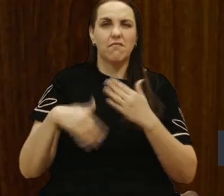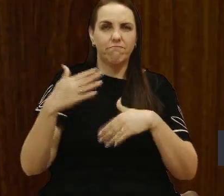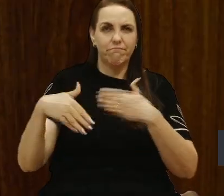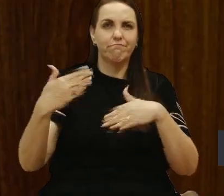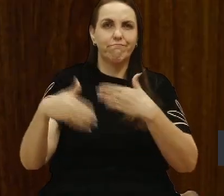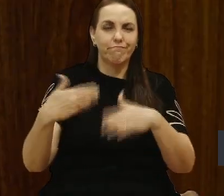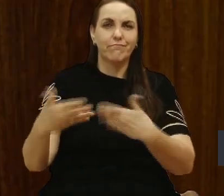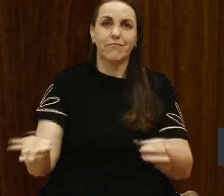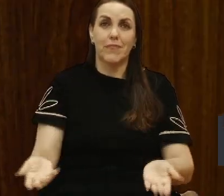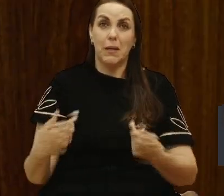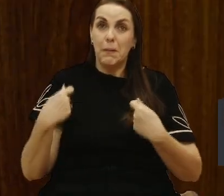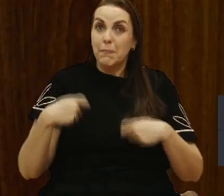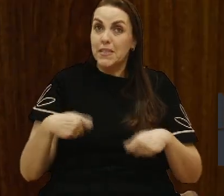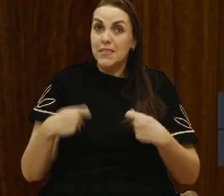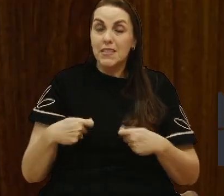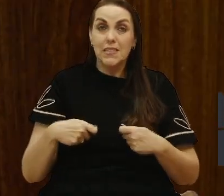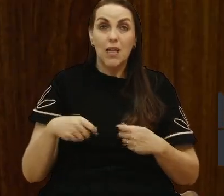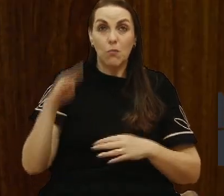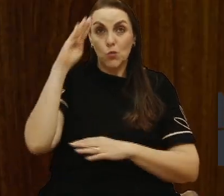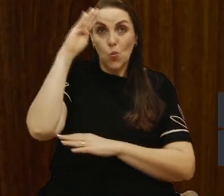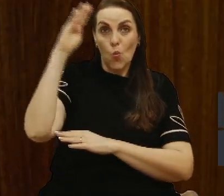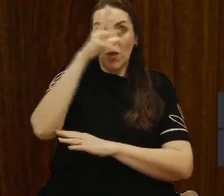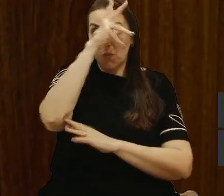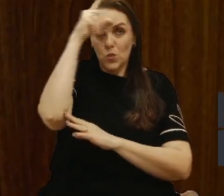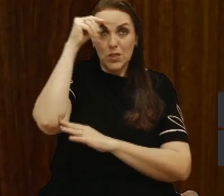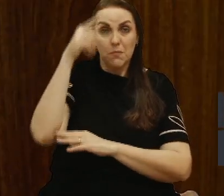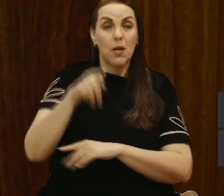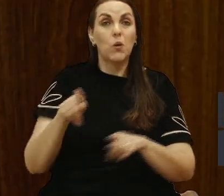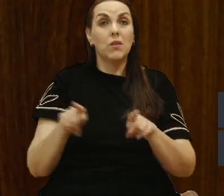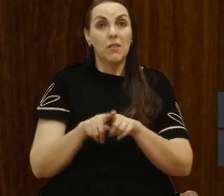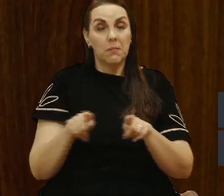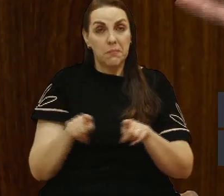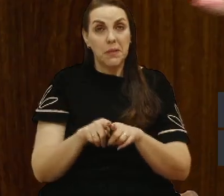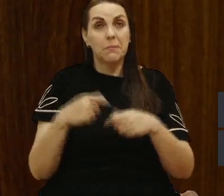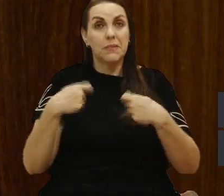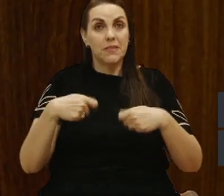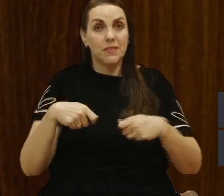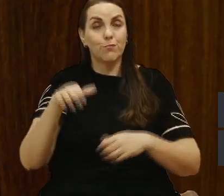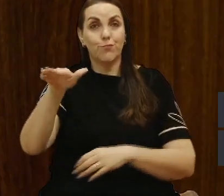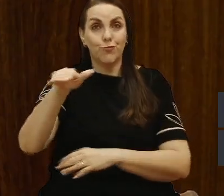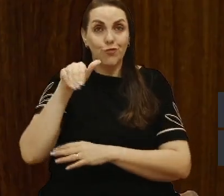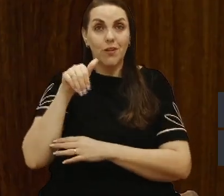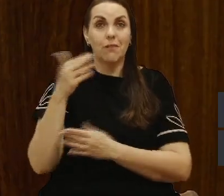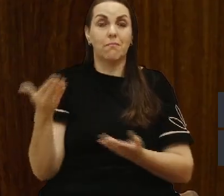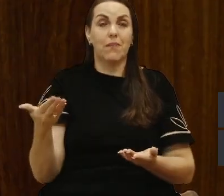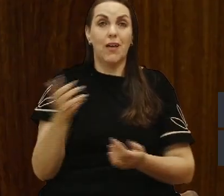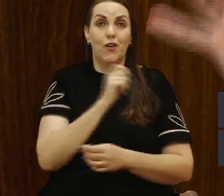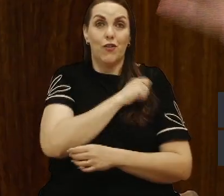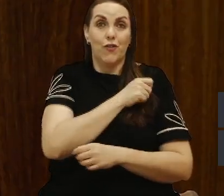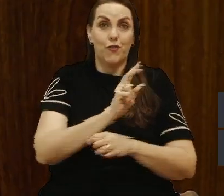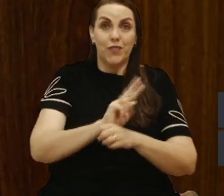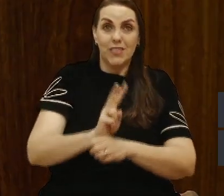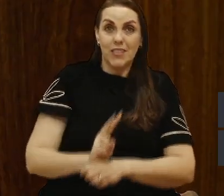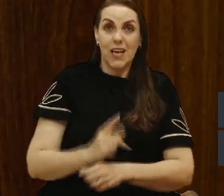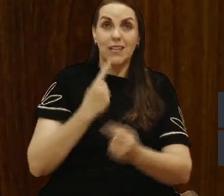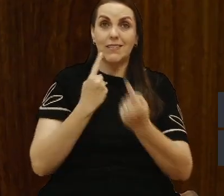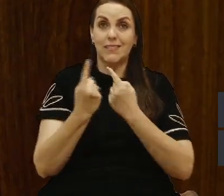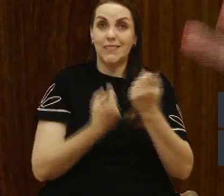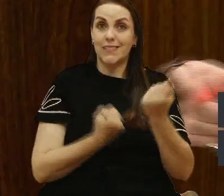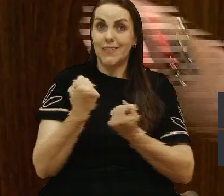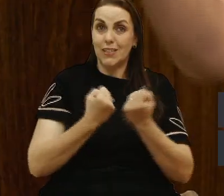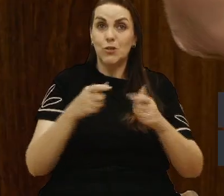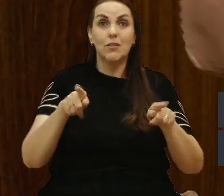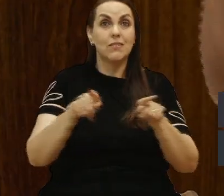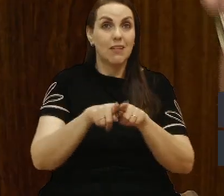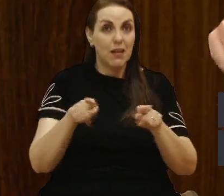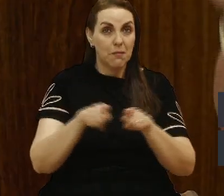precisamos chamar guardas municipais e nós precisamos chamar os fiscais de trânsito também,